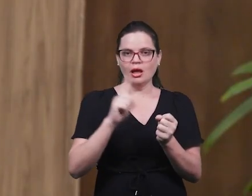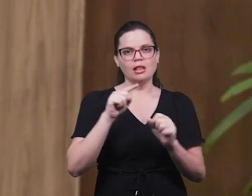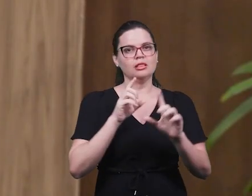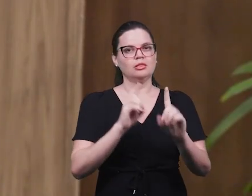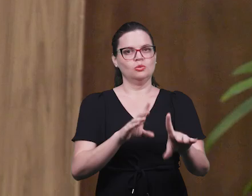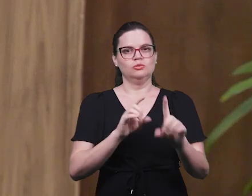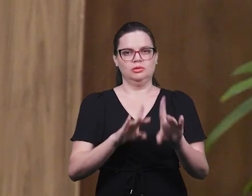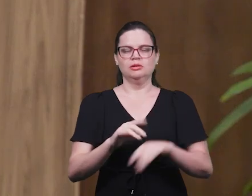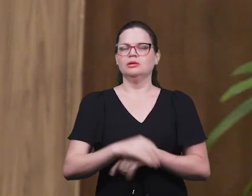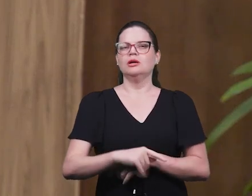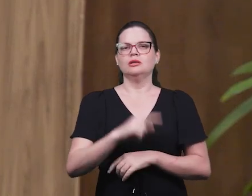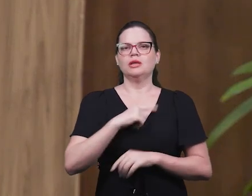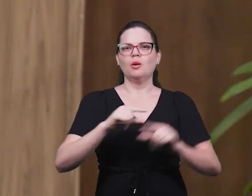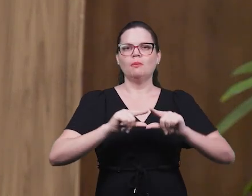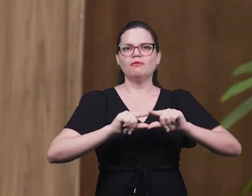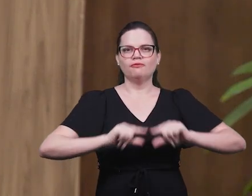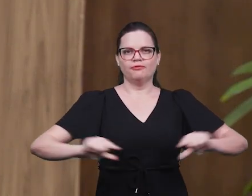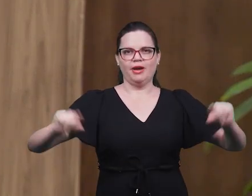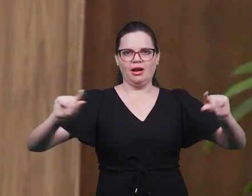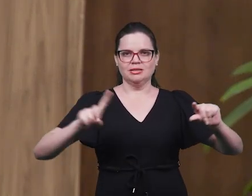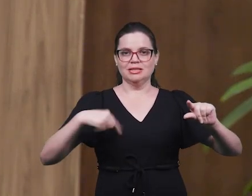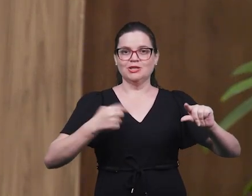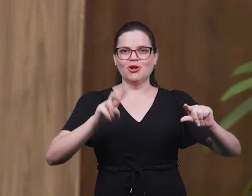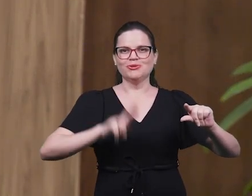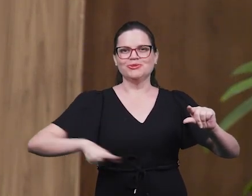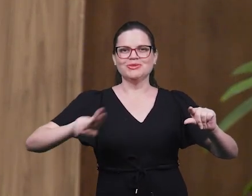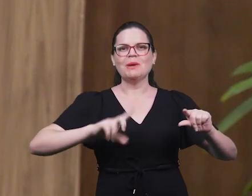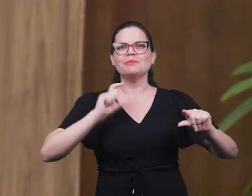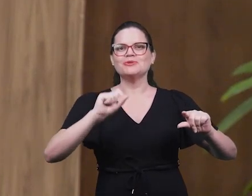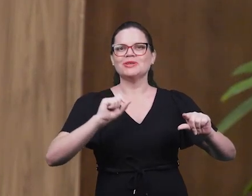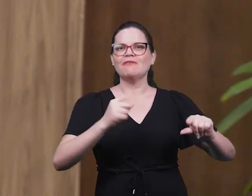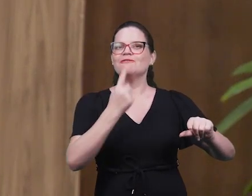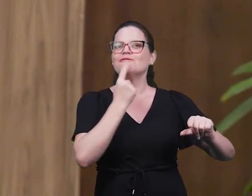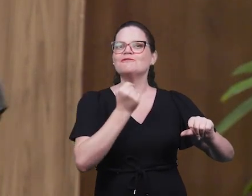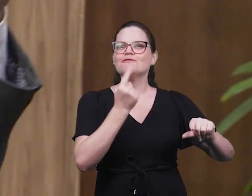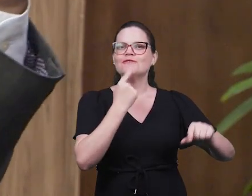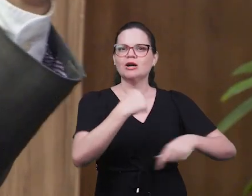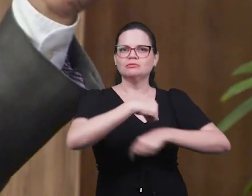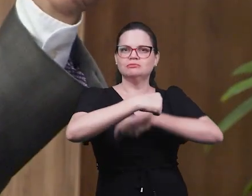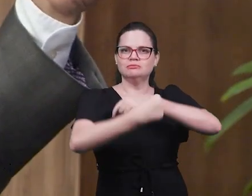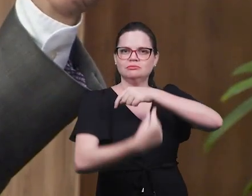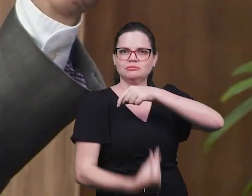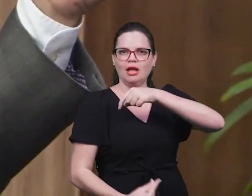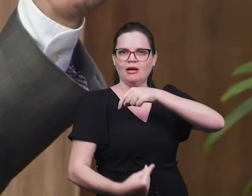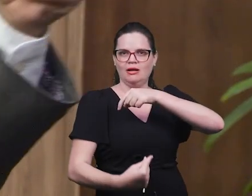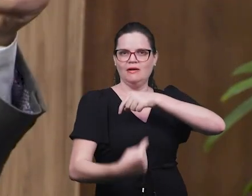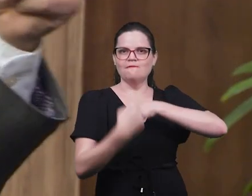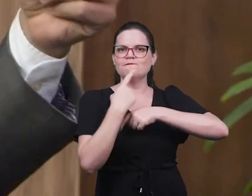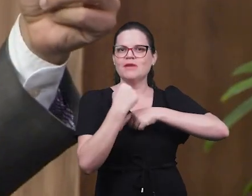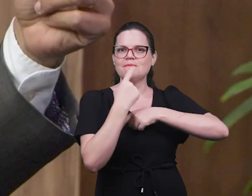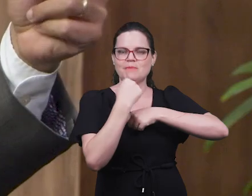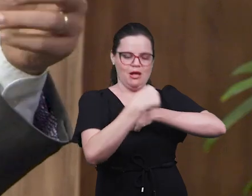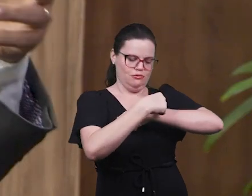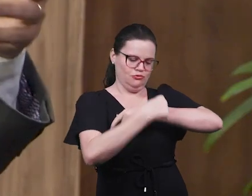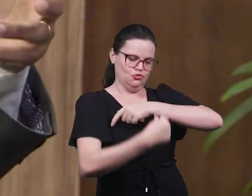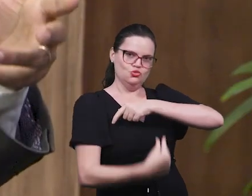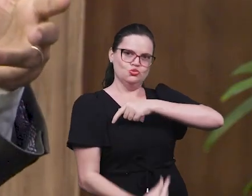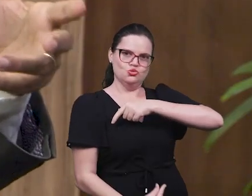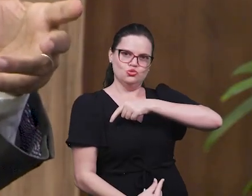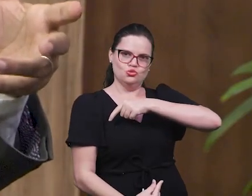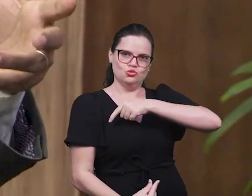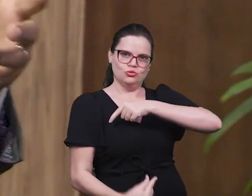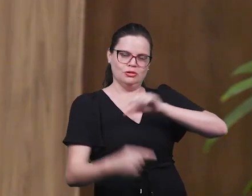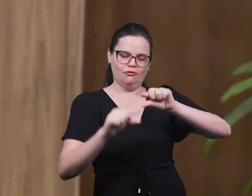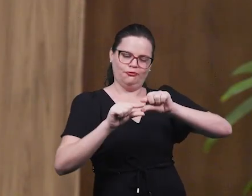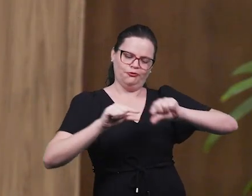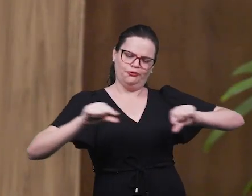uma frase que nós usamos muito, que há um fio escarlate que liga toda a Bíblia, um fio vermelho, que é o poder do